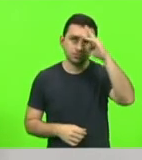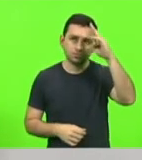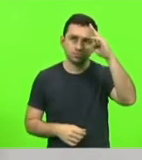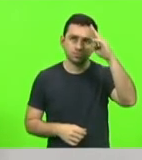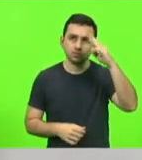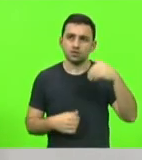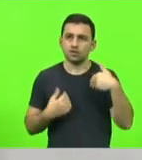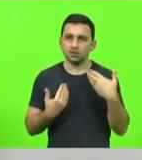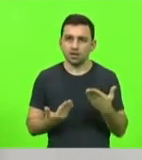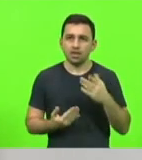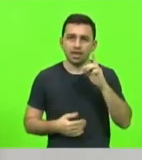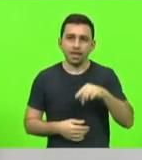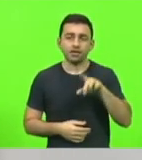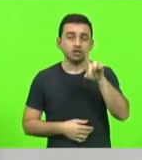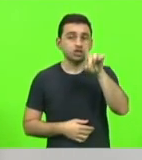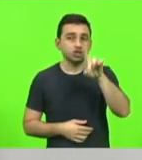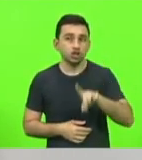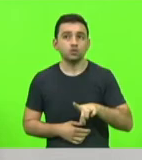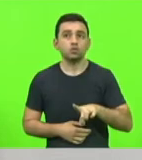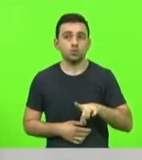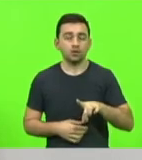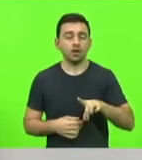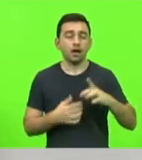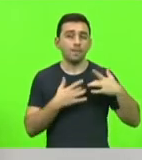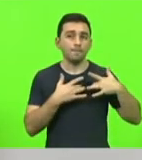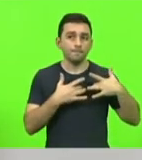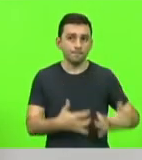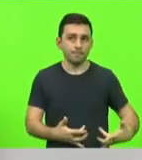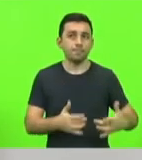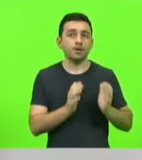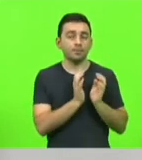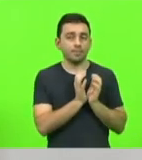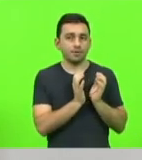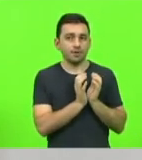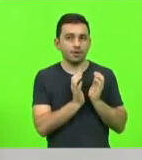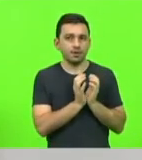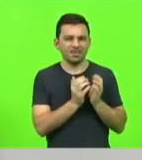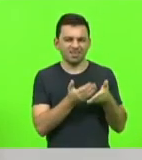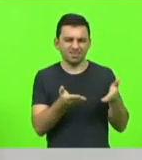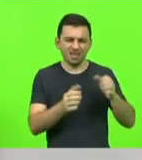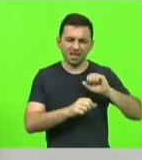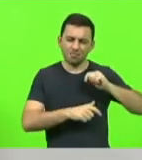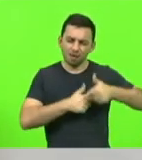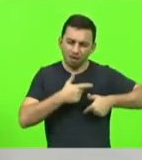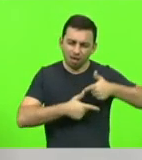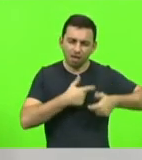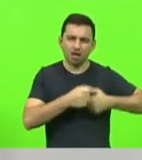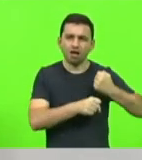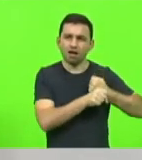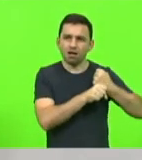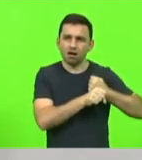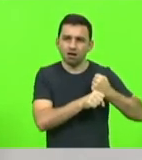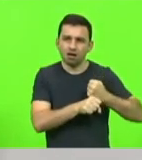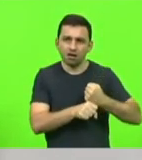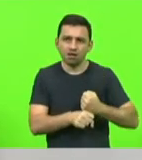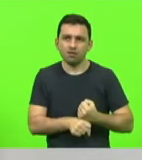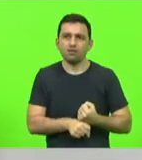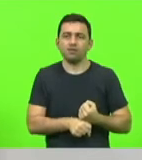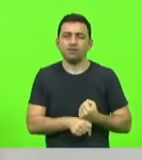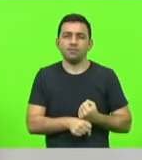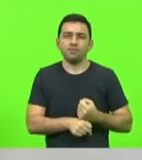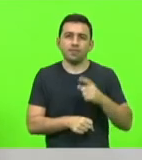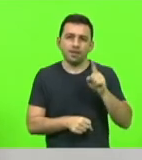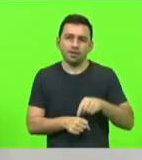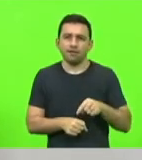as diretorias voluntárias das APAES, que trabalham anos a fio, muitas delas fazendo